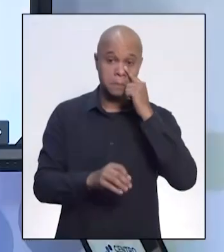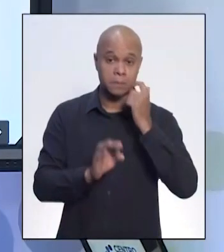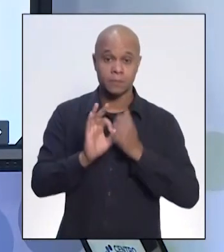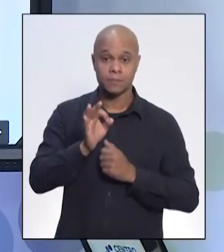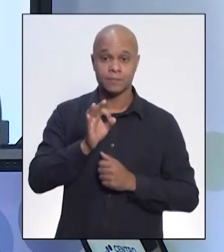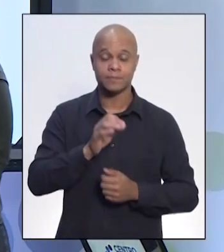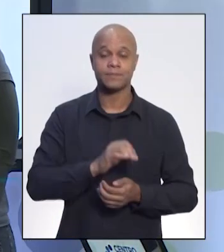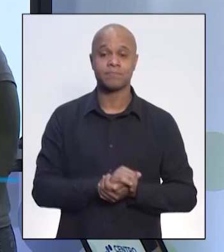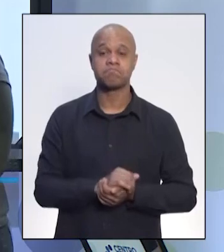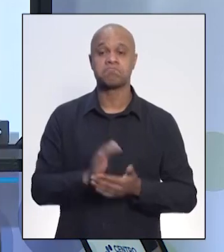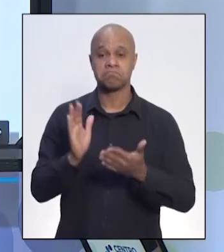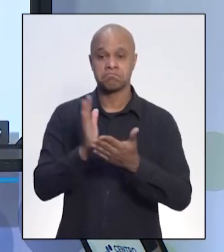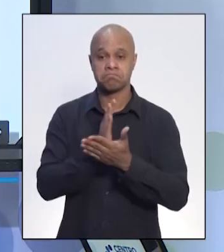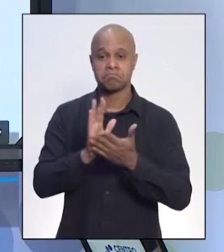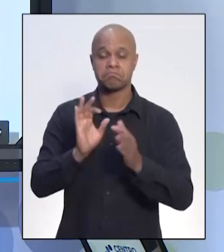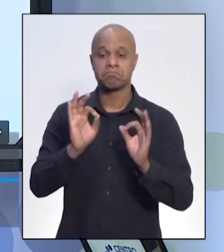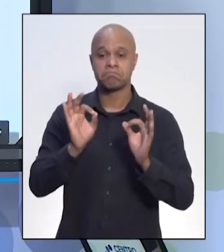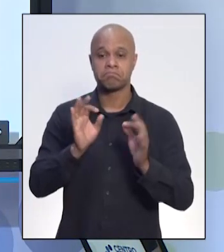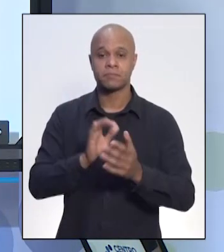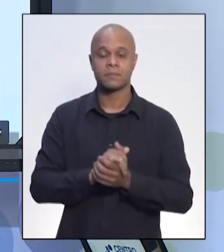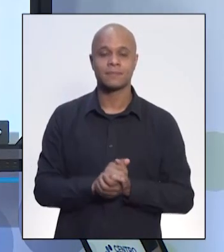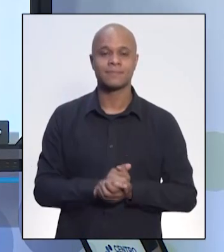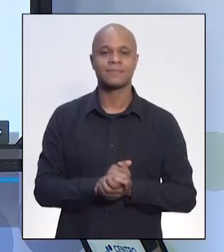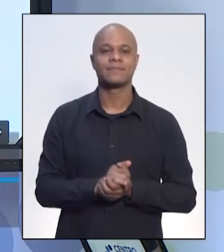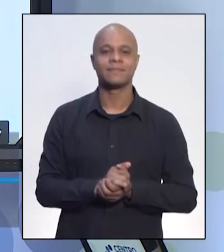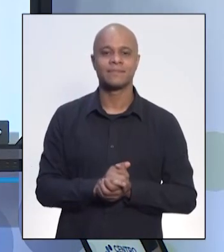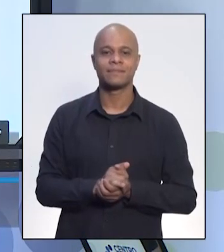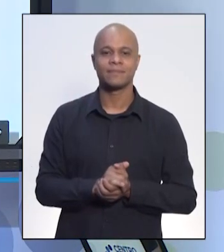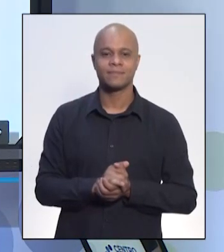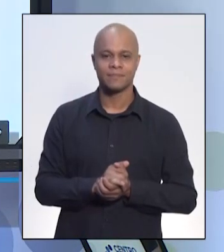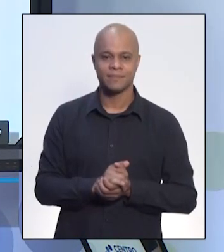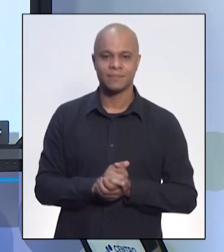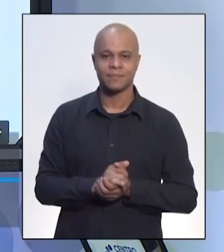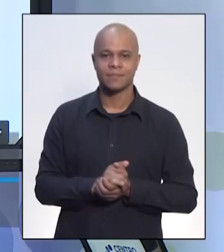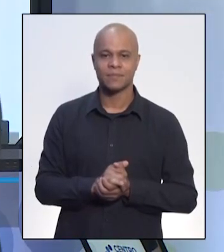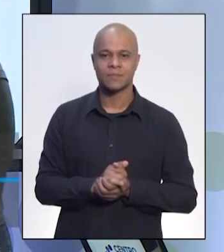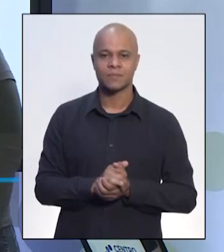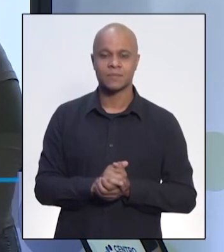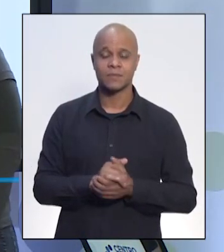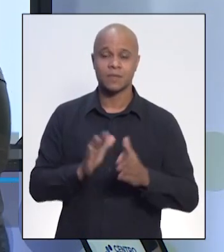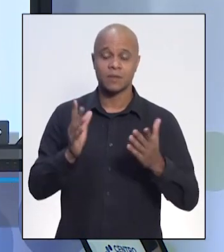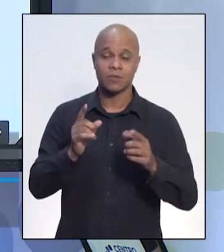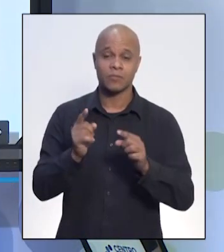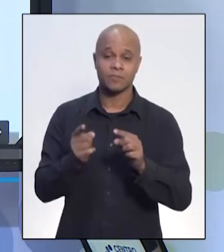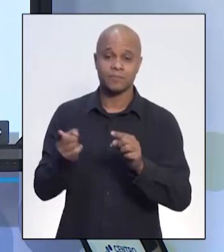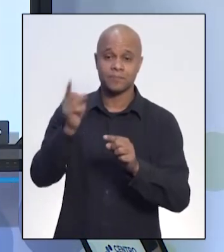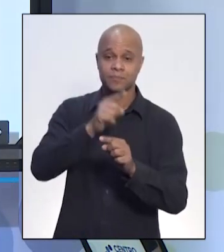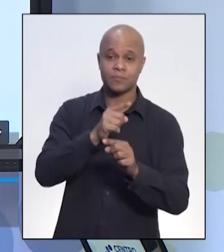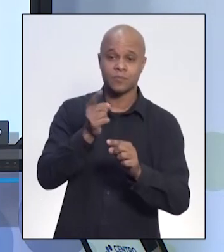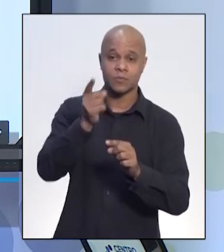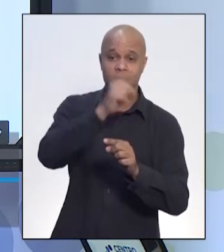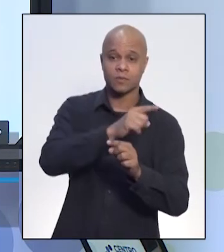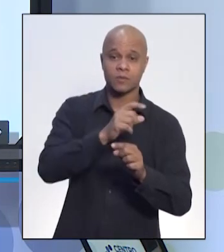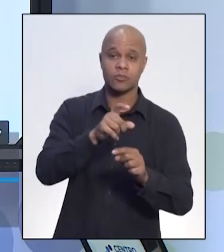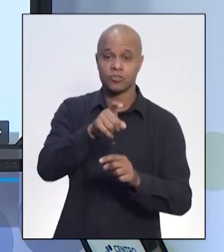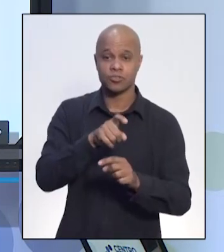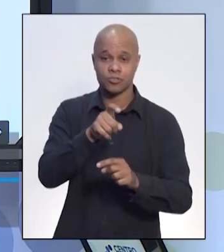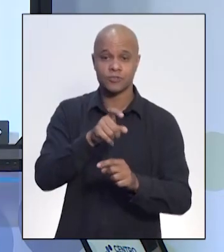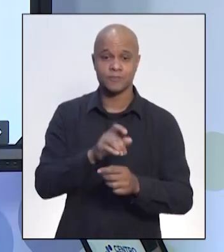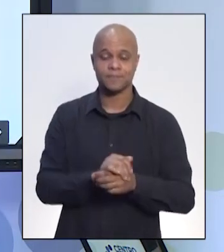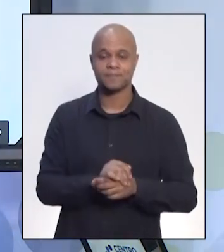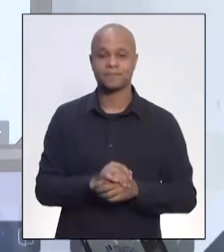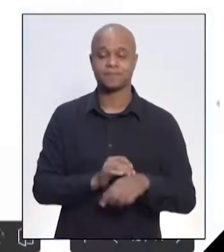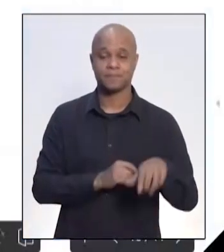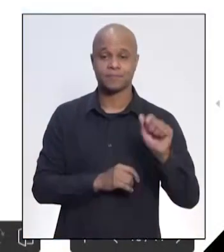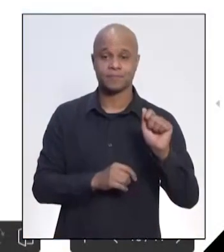famosa distributiva. Então, eu vou pegar esse x e vou distribuir na multiplicação. Lembram disso? Propriedade distributiva?